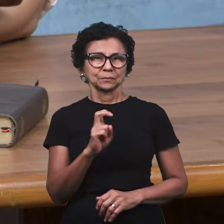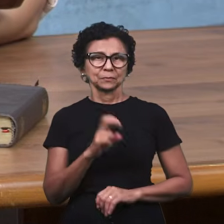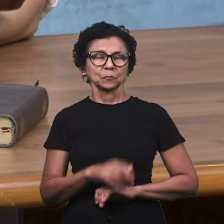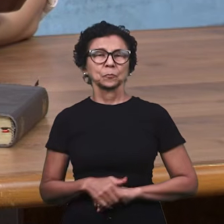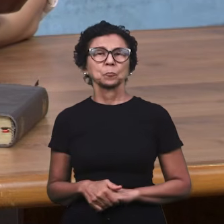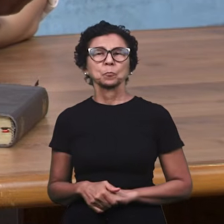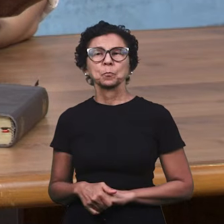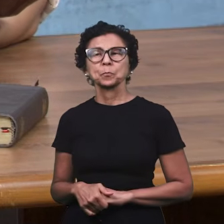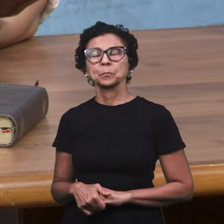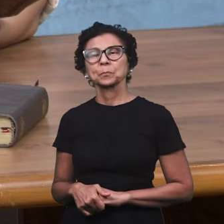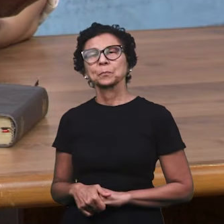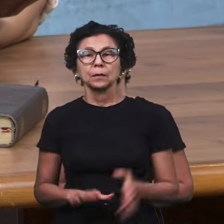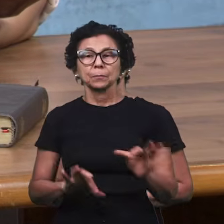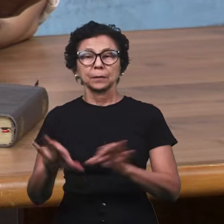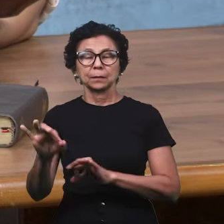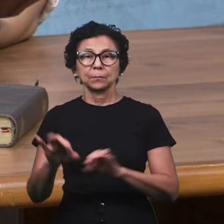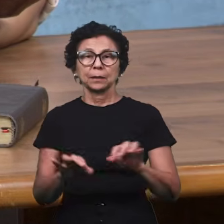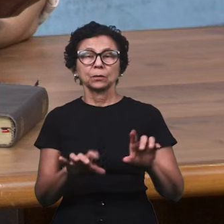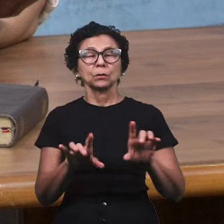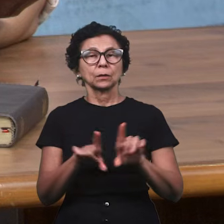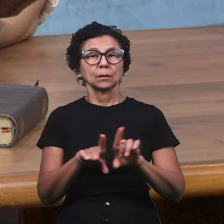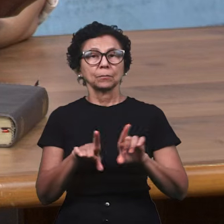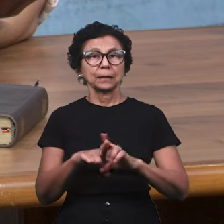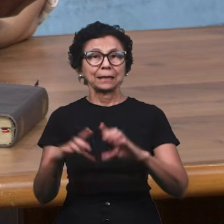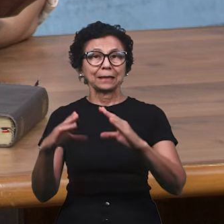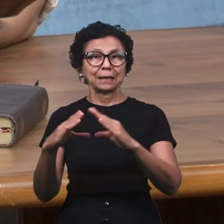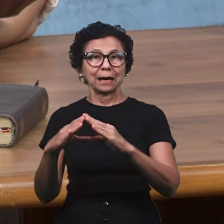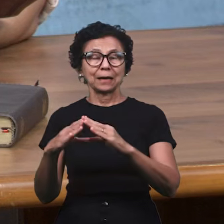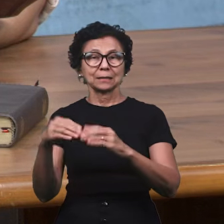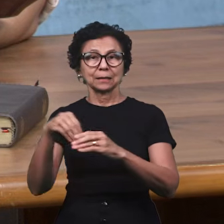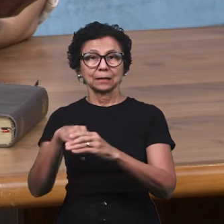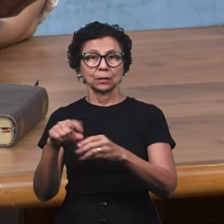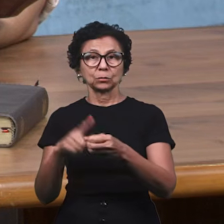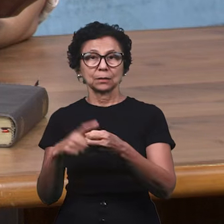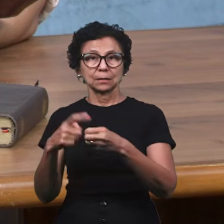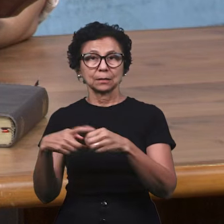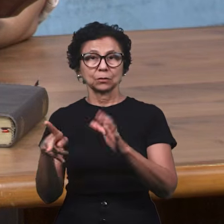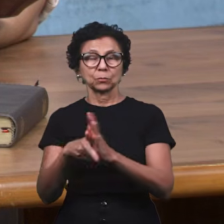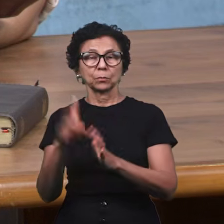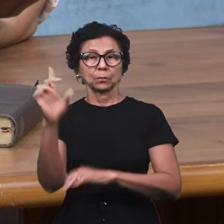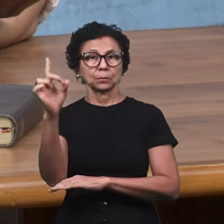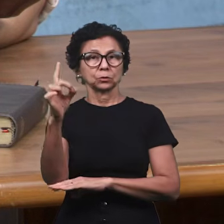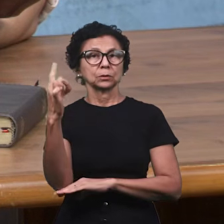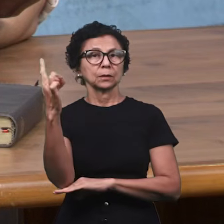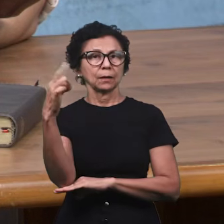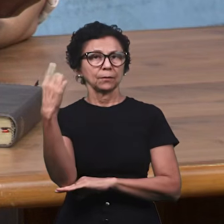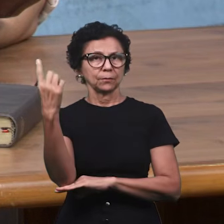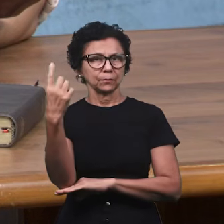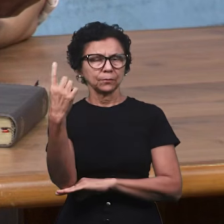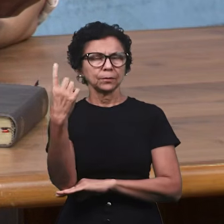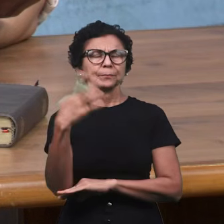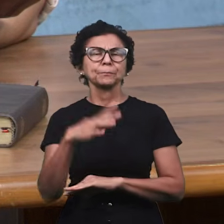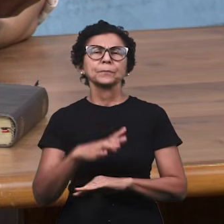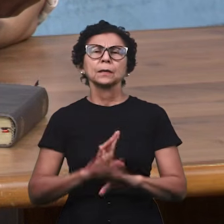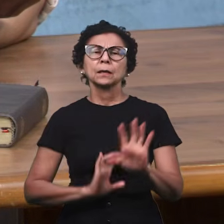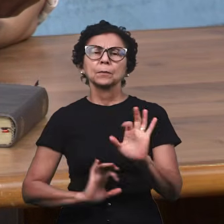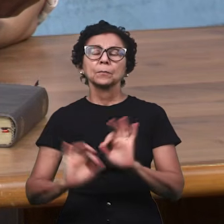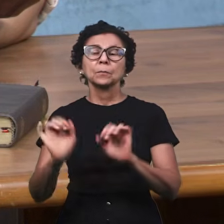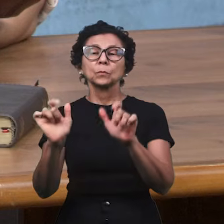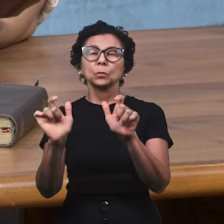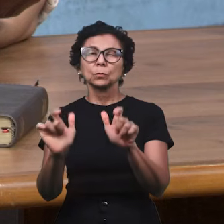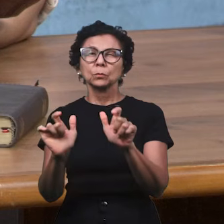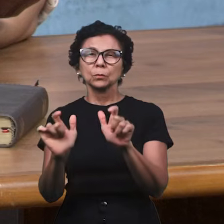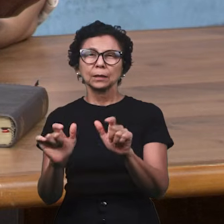Fez também casa para si na cidade de Davi e preparou um lugar